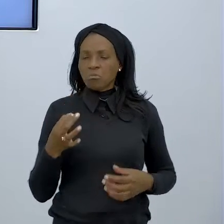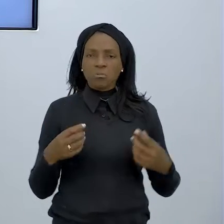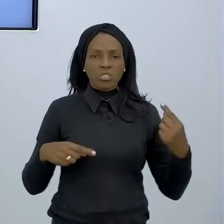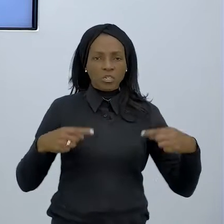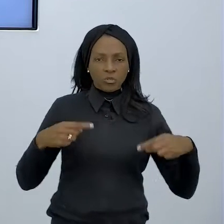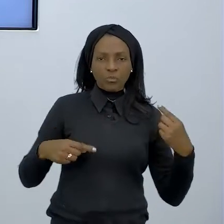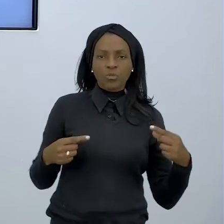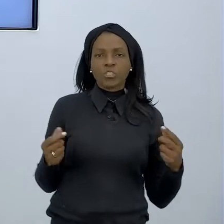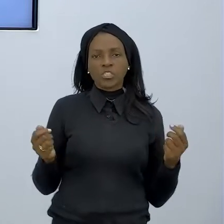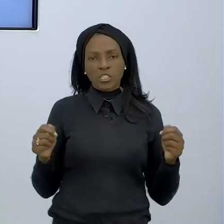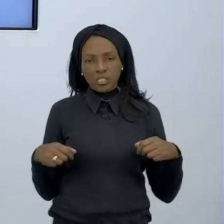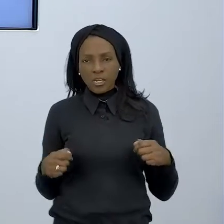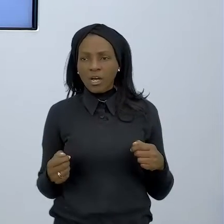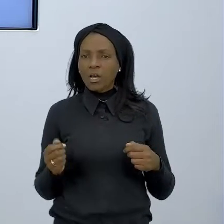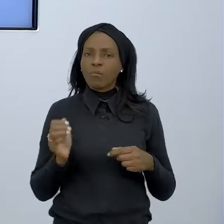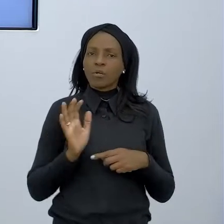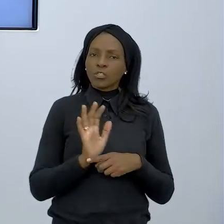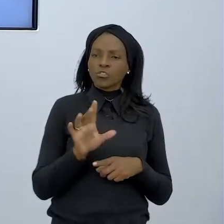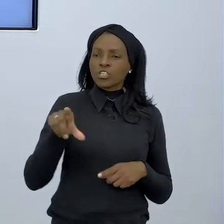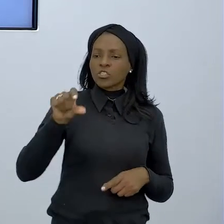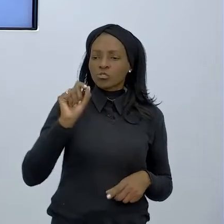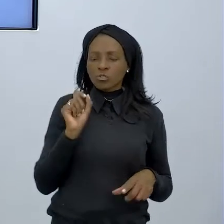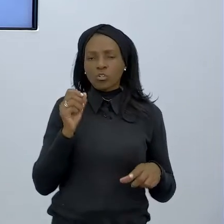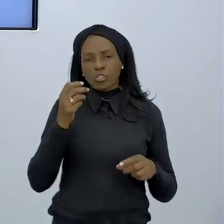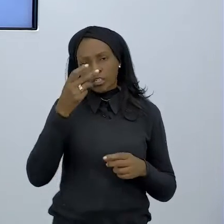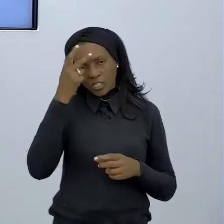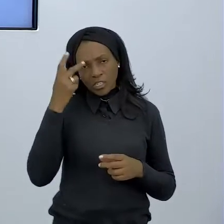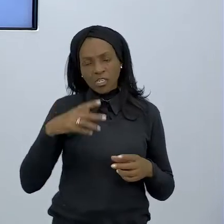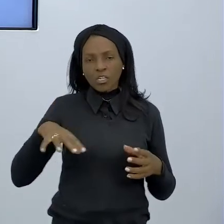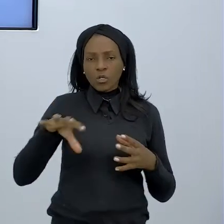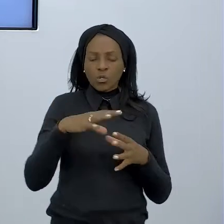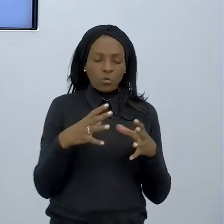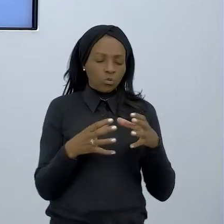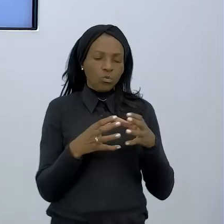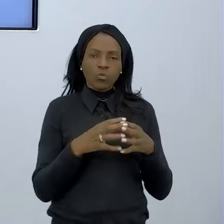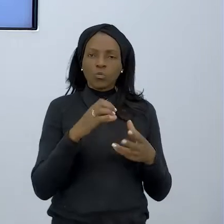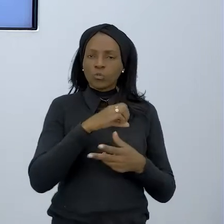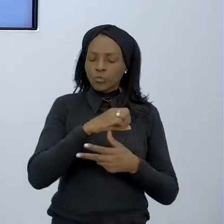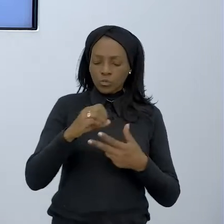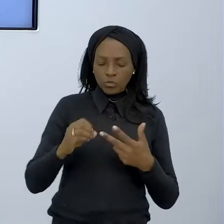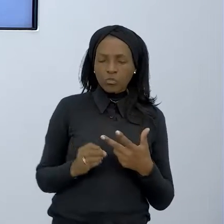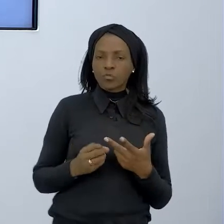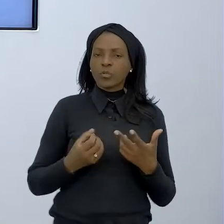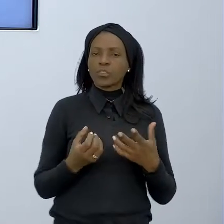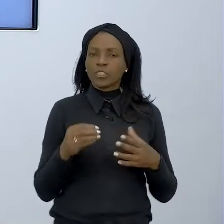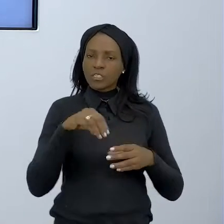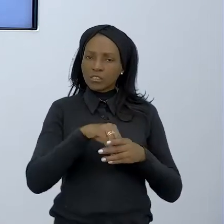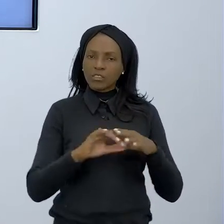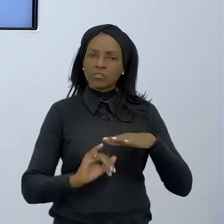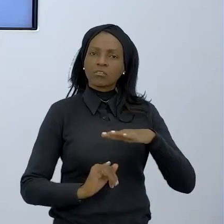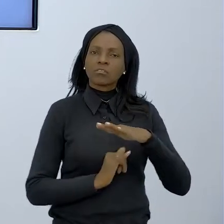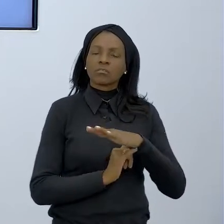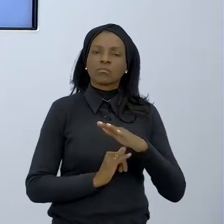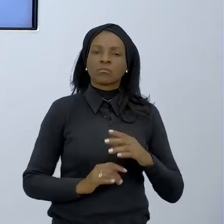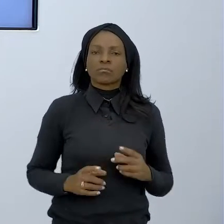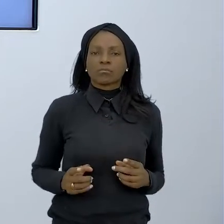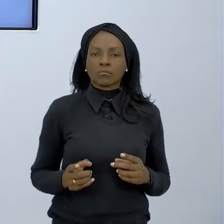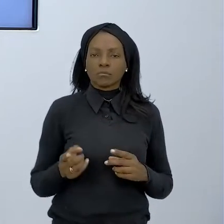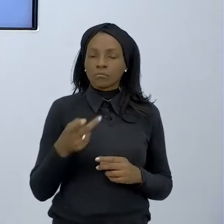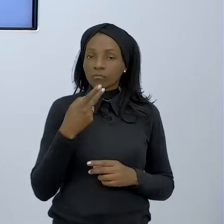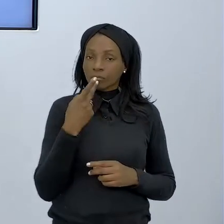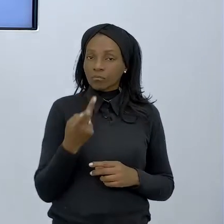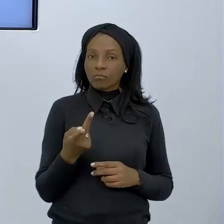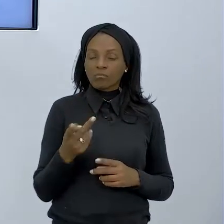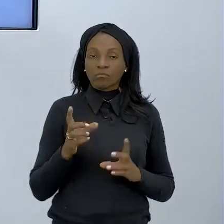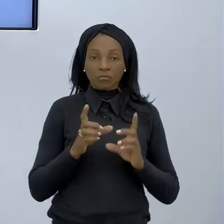na composição das esferas de poder institucionais. A gente está falando